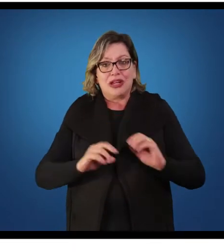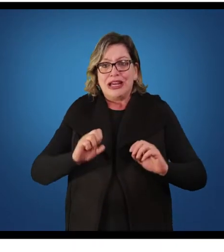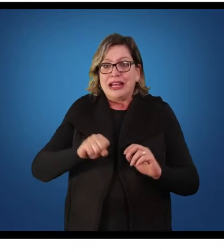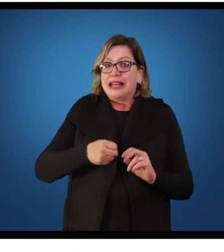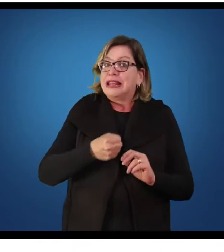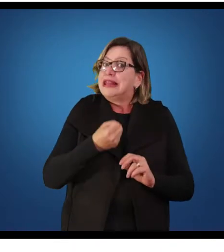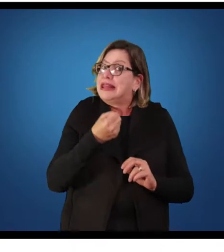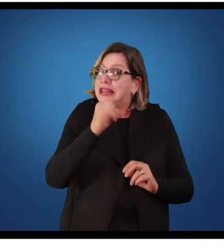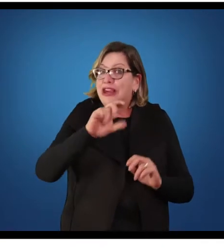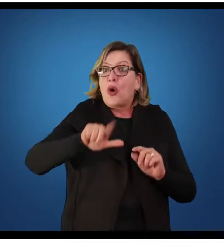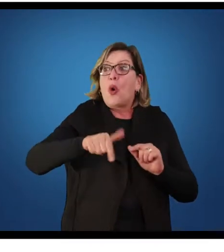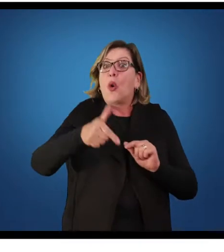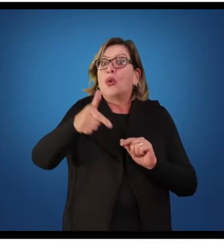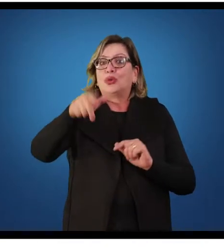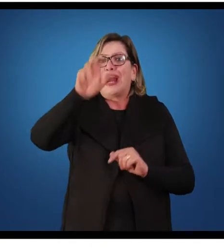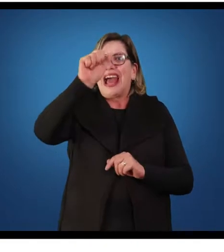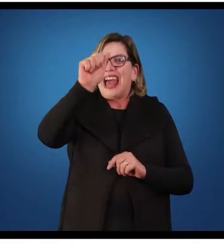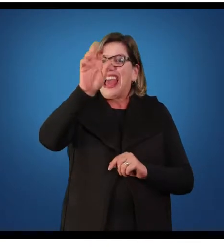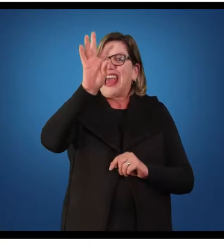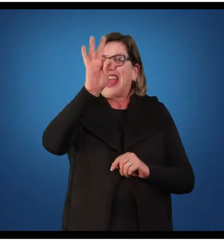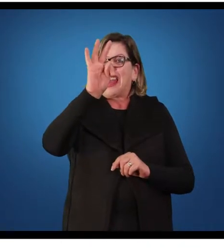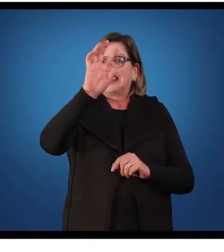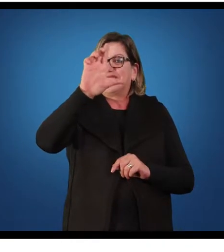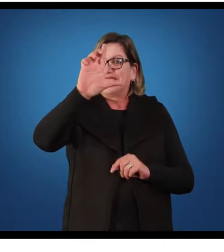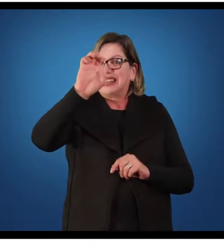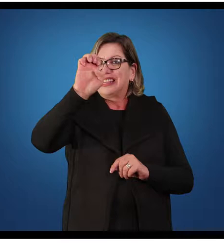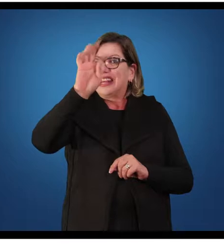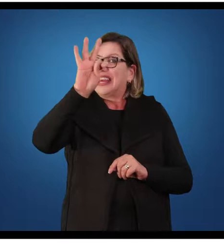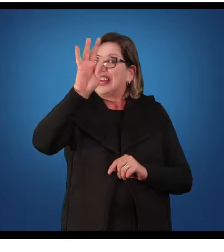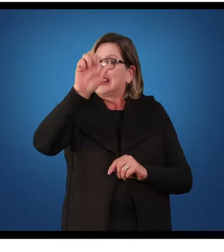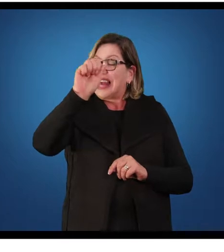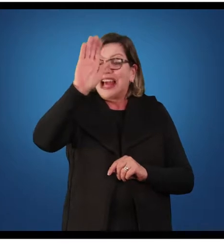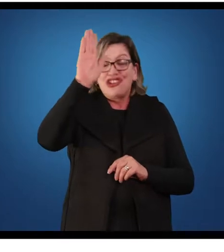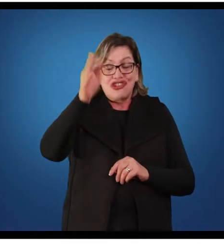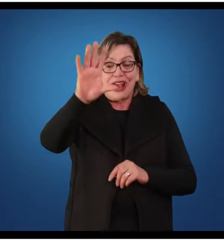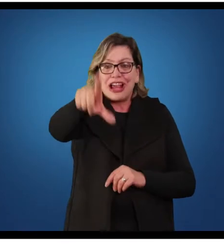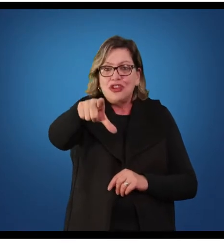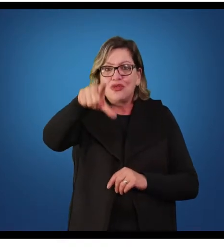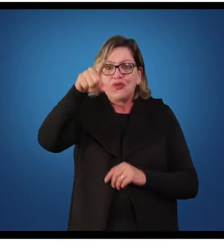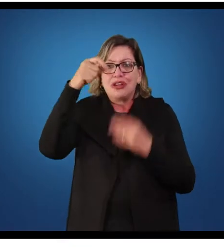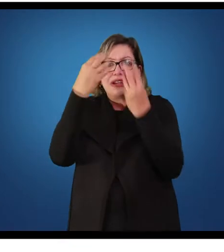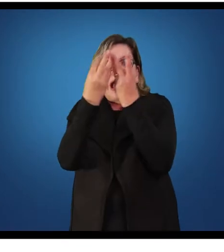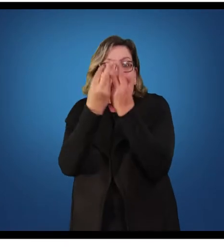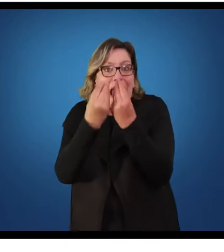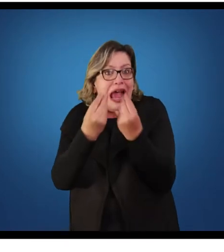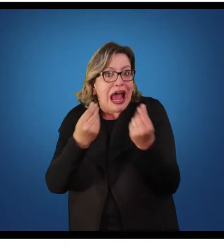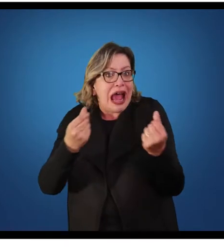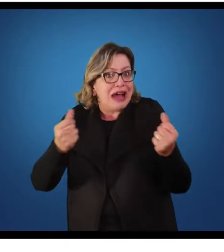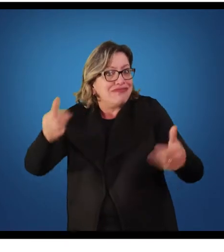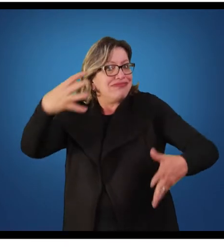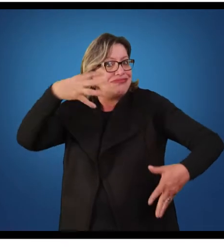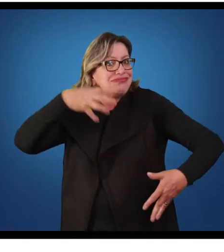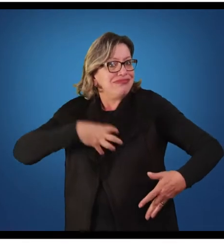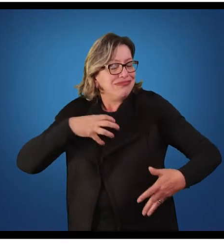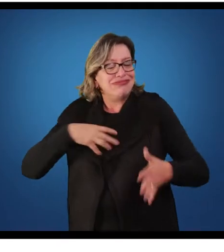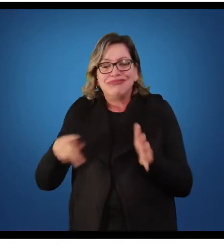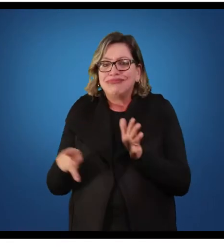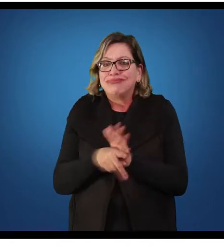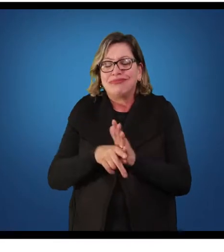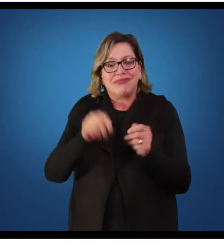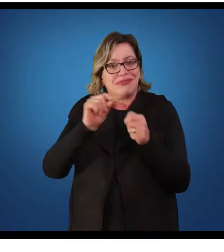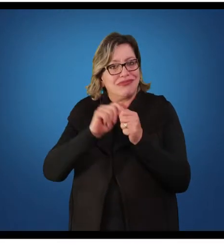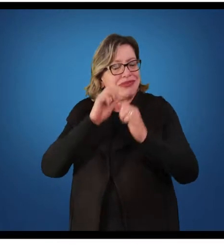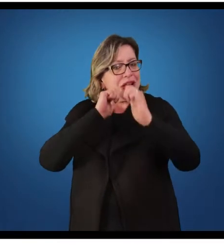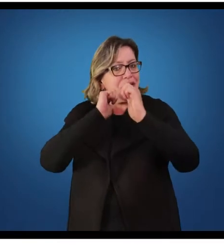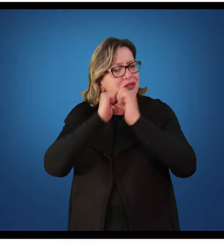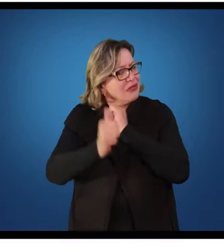ele já é selecionado de acordo com sua habilidade, sua agilidade para praticar a modalidade. Não